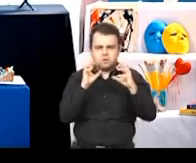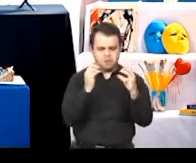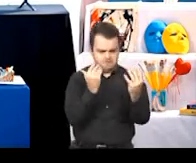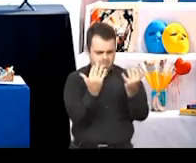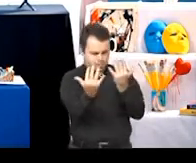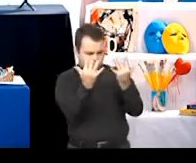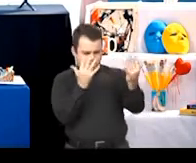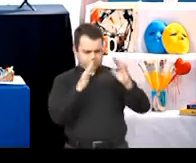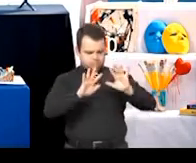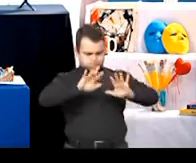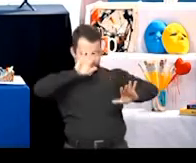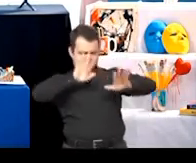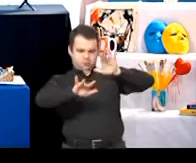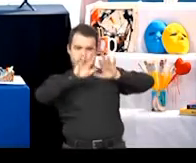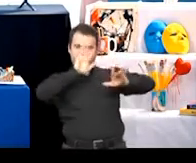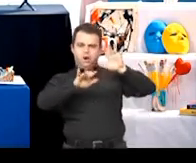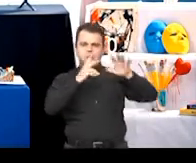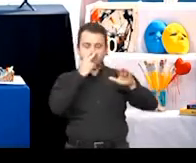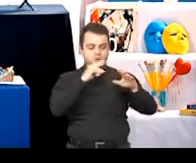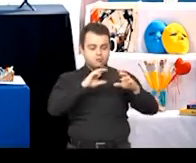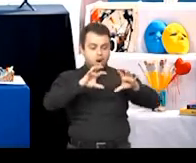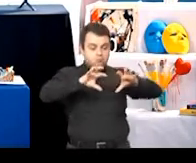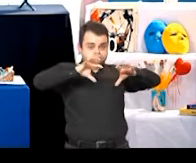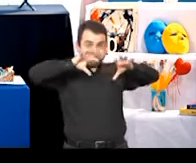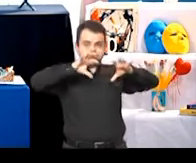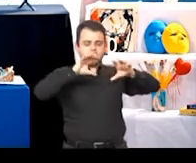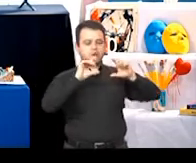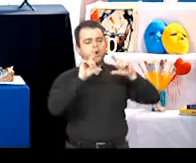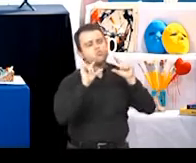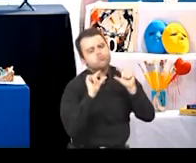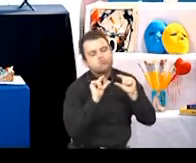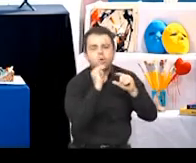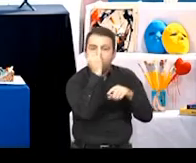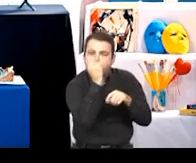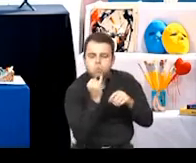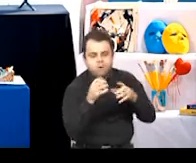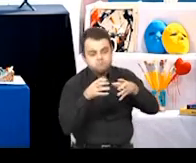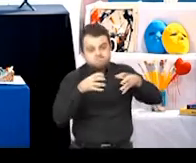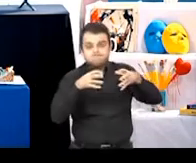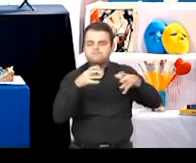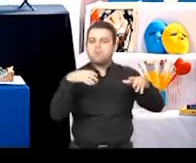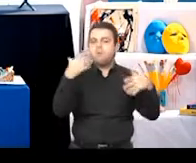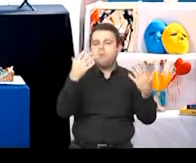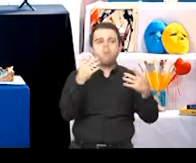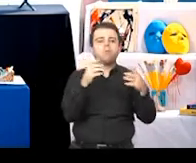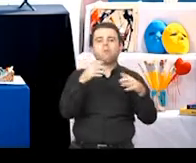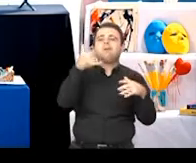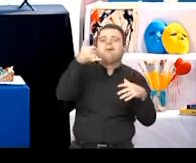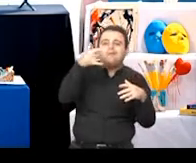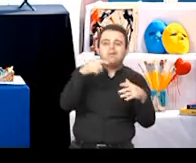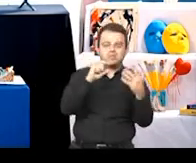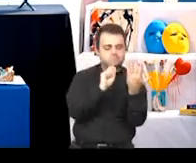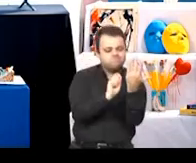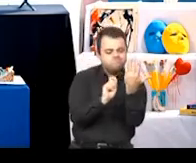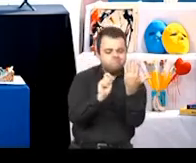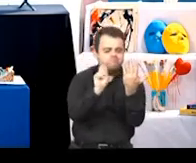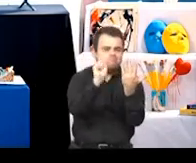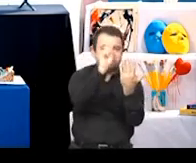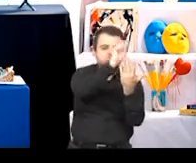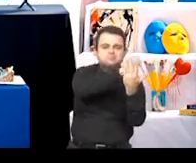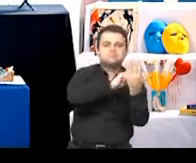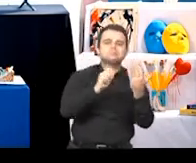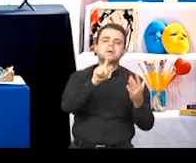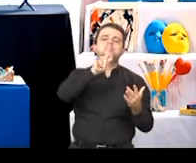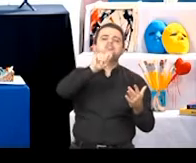dar volume às formas. Não se esqueça de pintar o fundo, pode contornar com canetinha, usar também, além do lápis